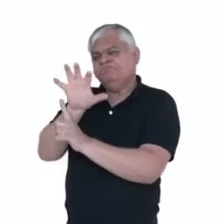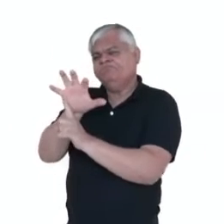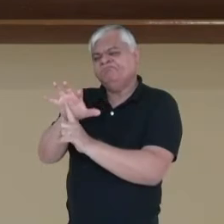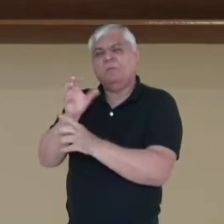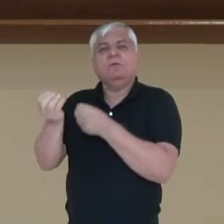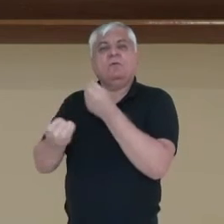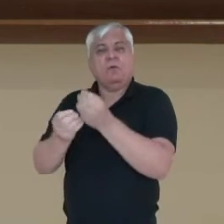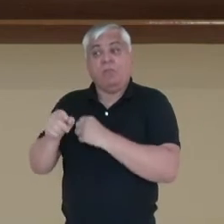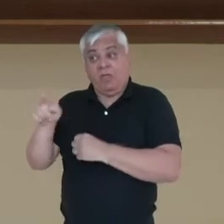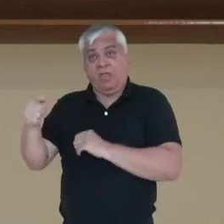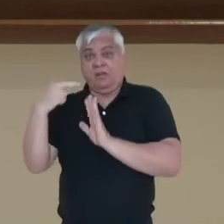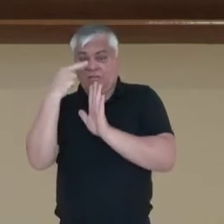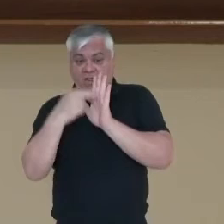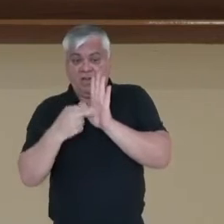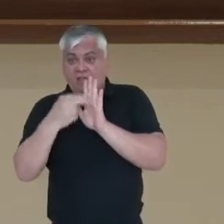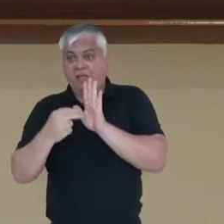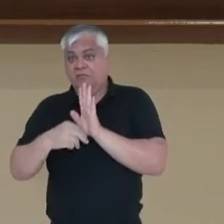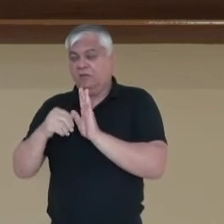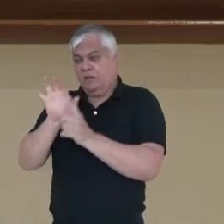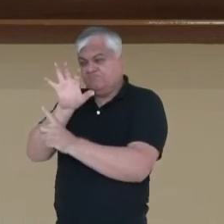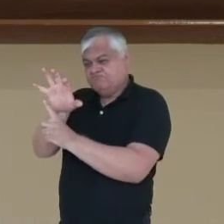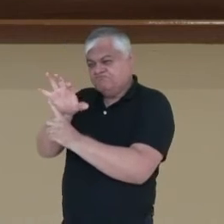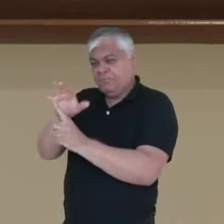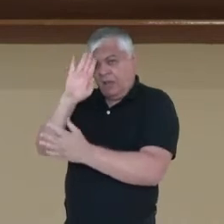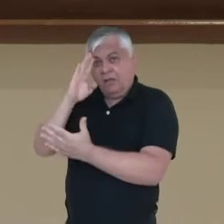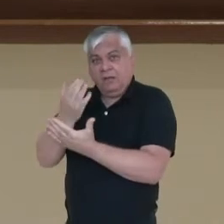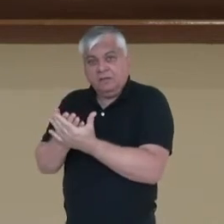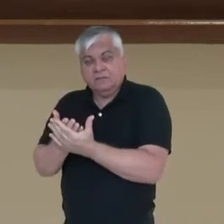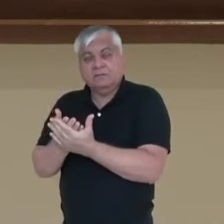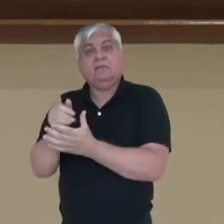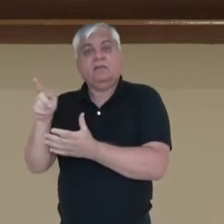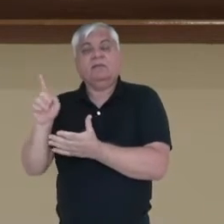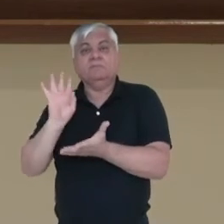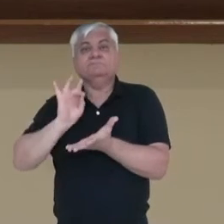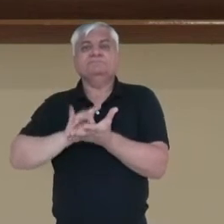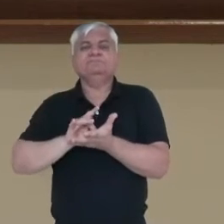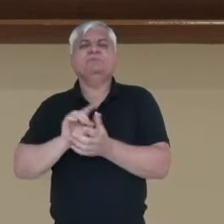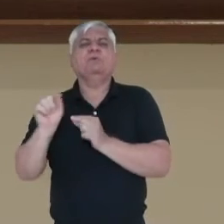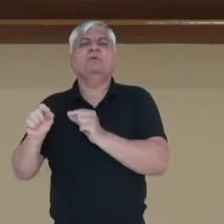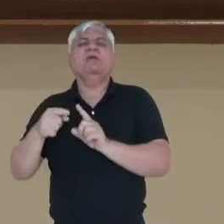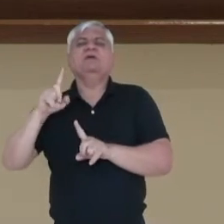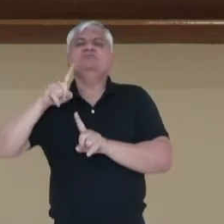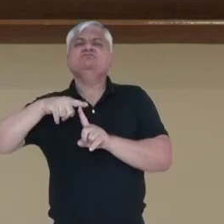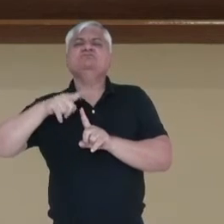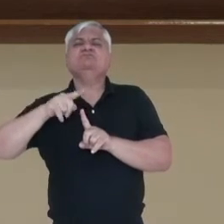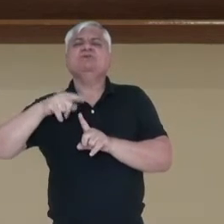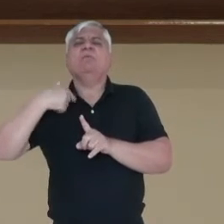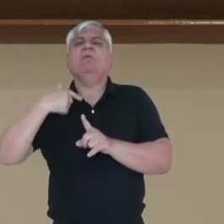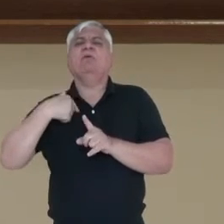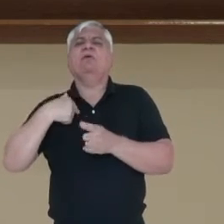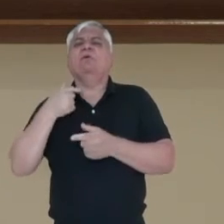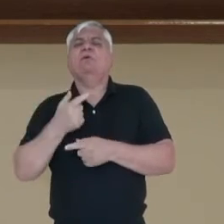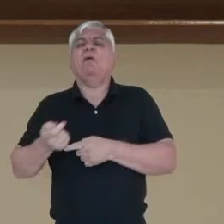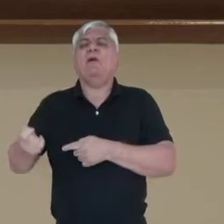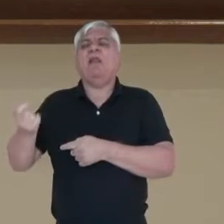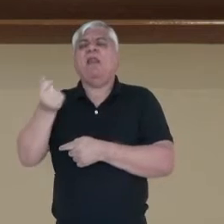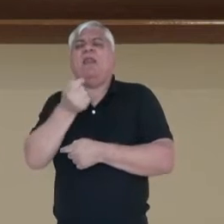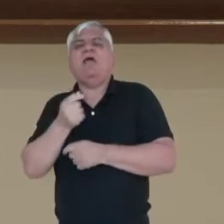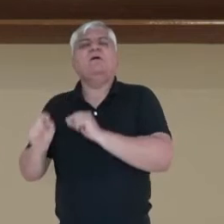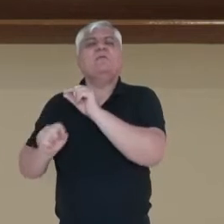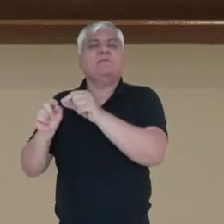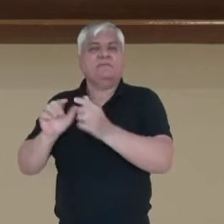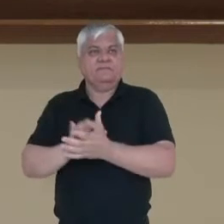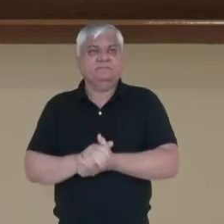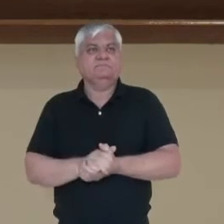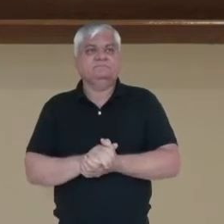então a pessoa que está lendo o meu texto, da legitimidade das críticas, que tipo de argumento foi utilizado? Então,